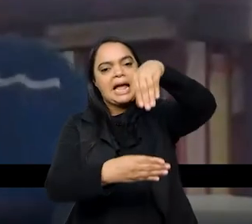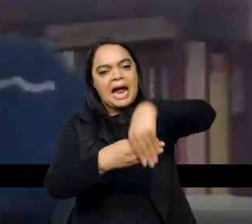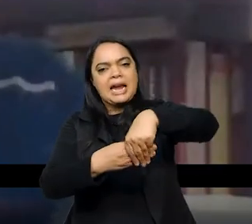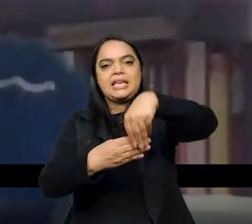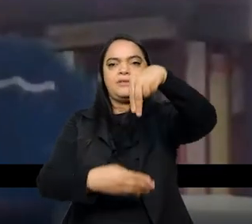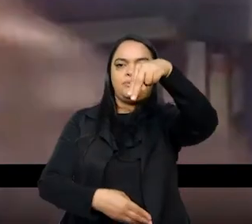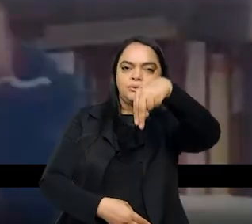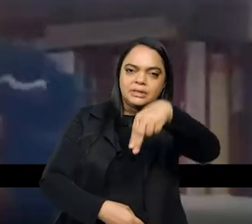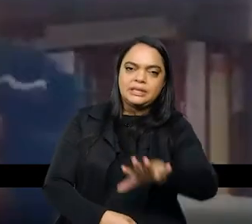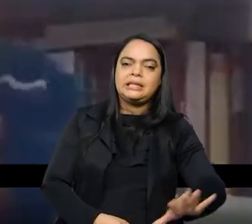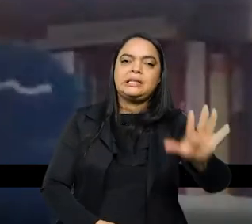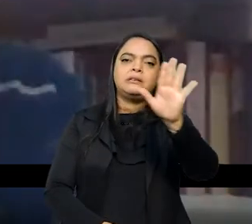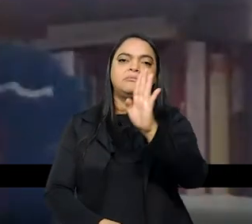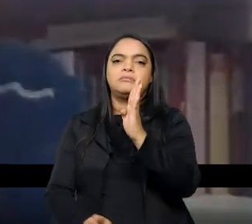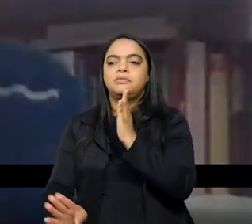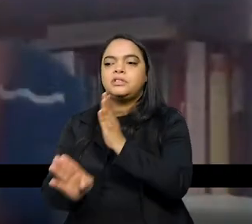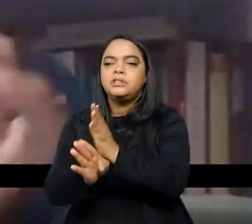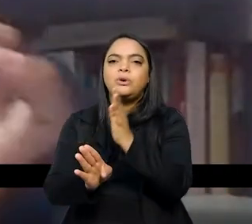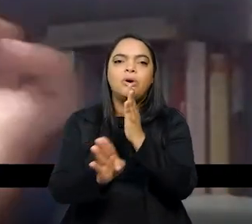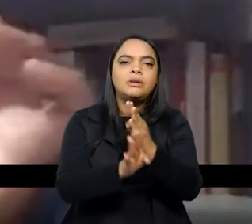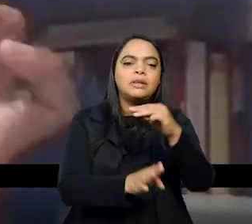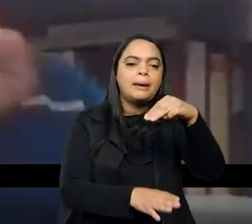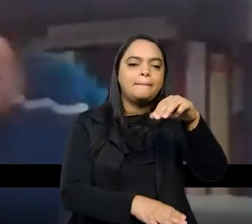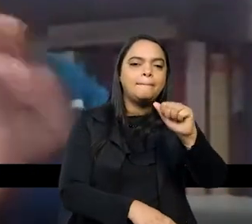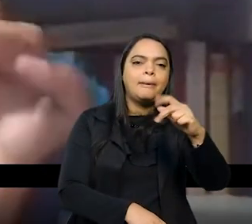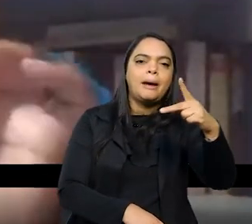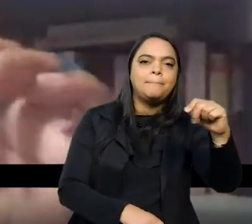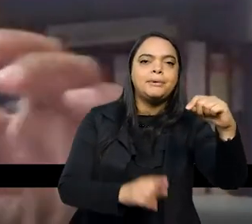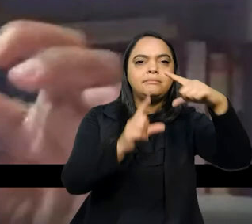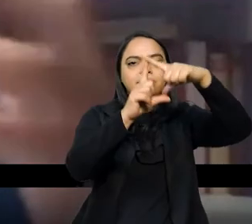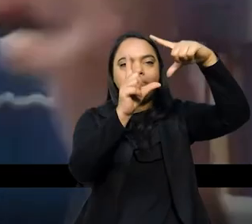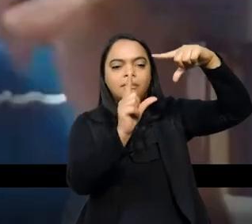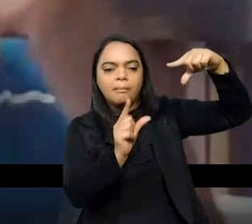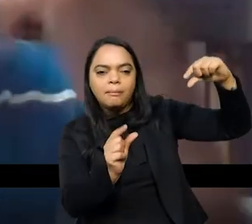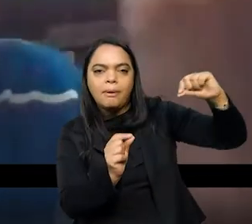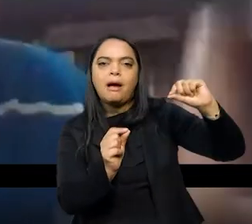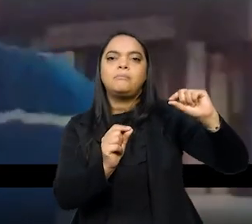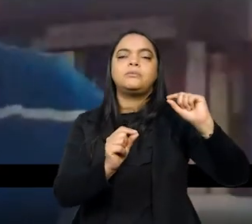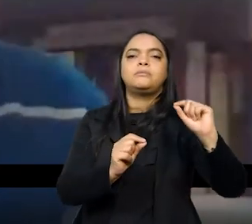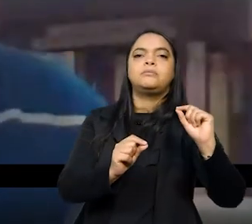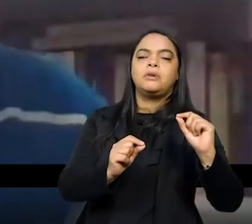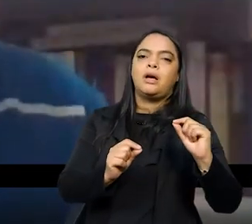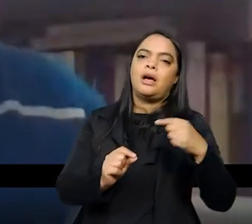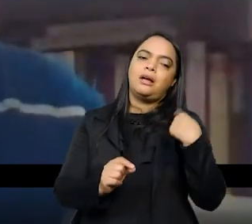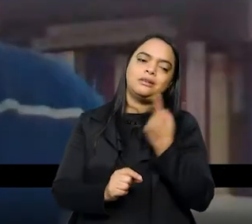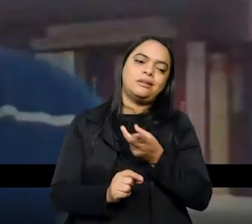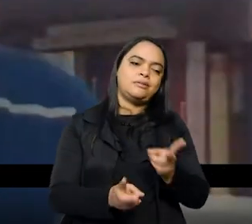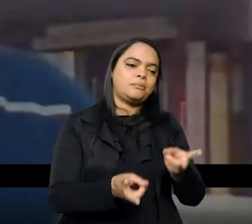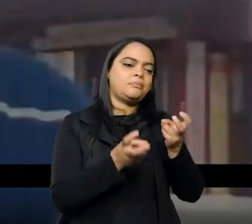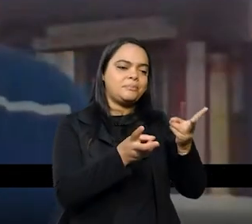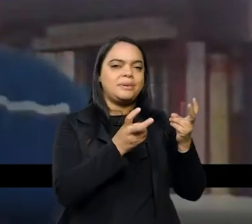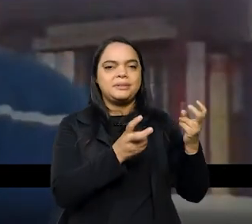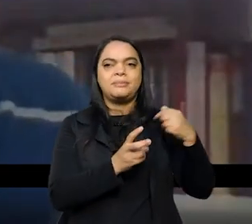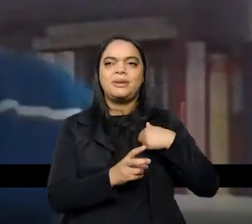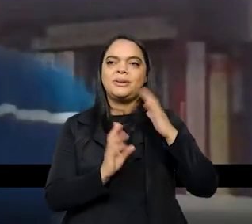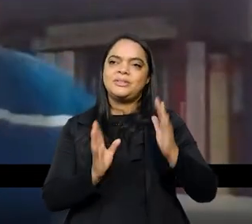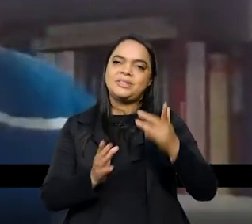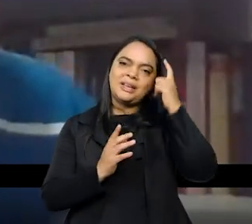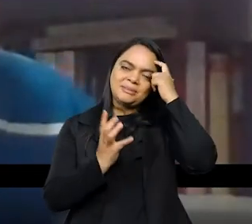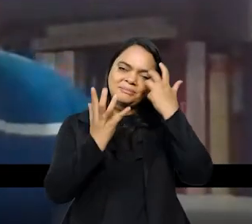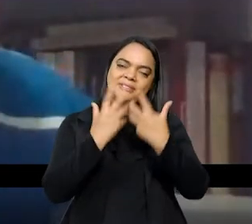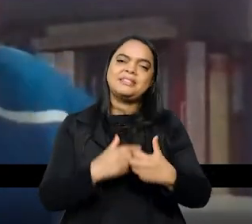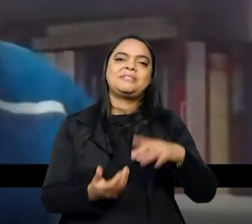os mapas de Sesmaria, e a gente vai observando aquilo que eu tinha pensado era realmente o